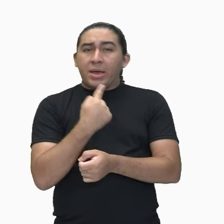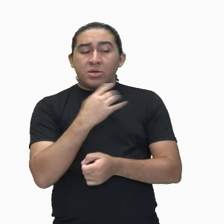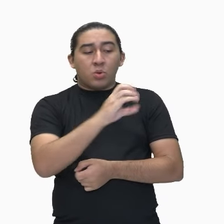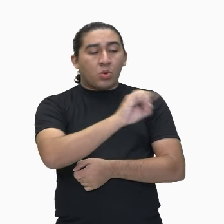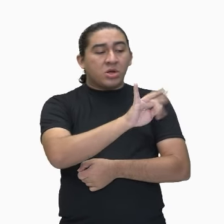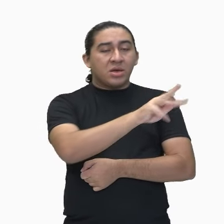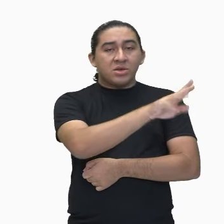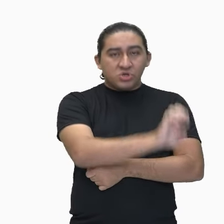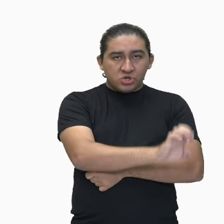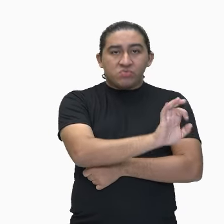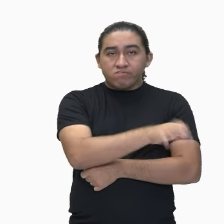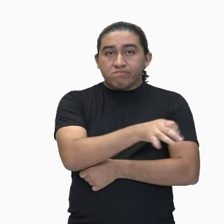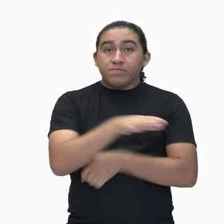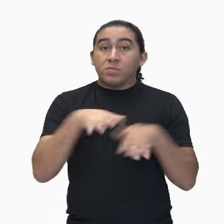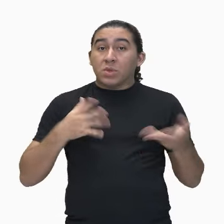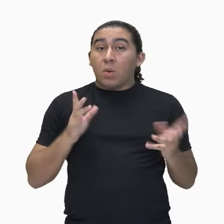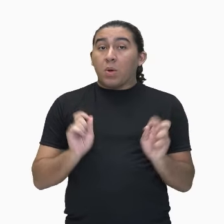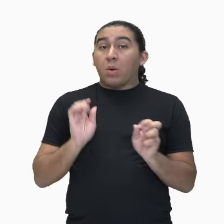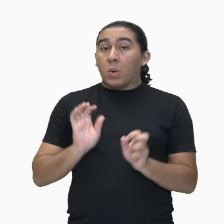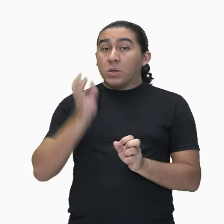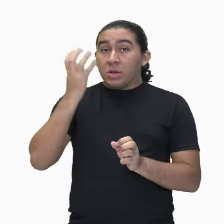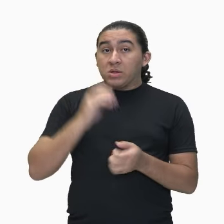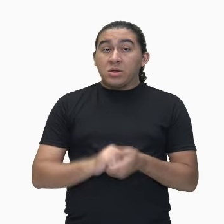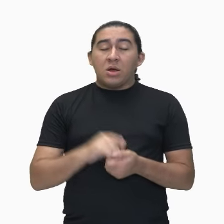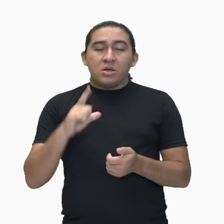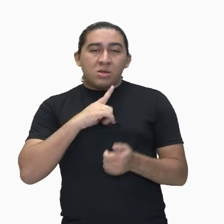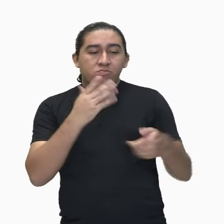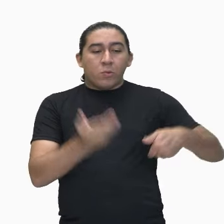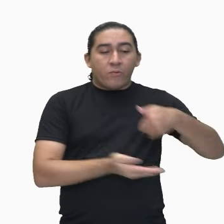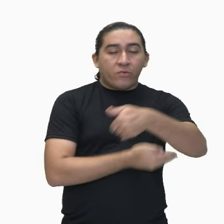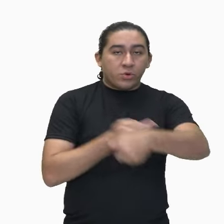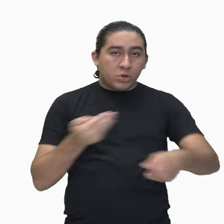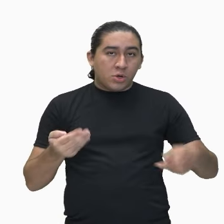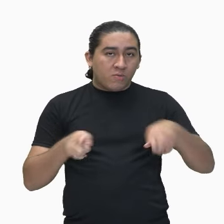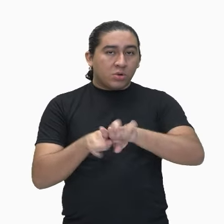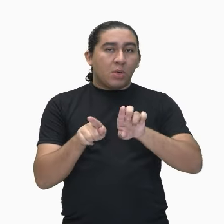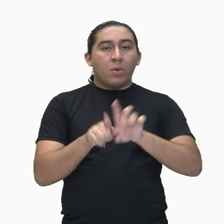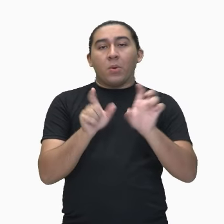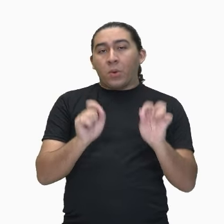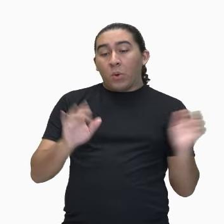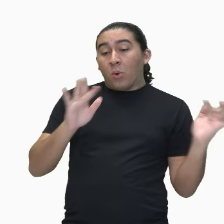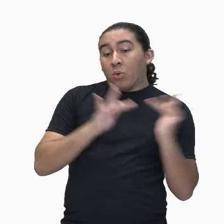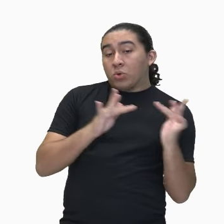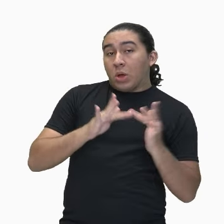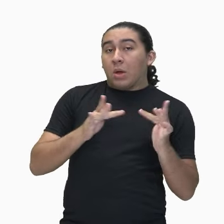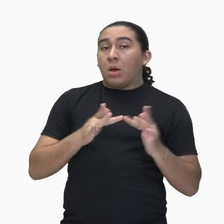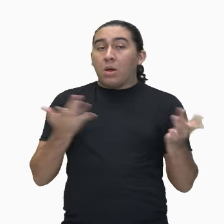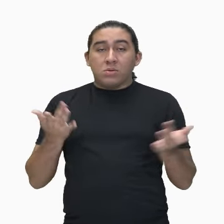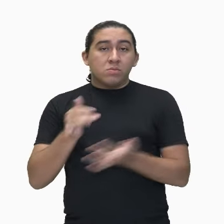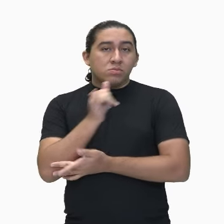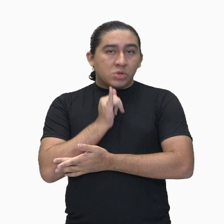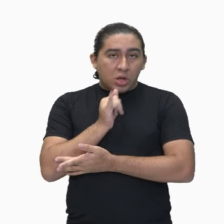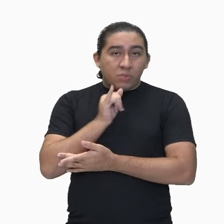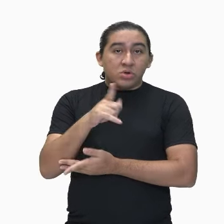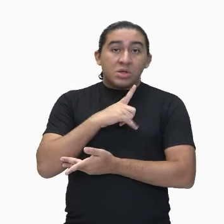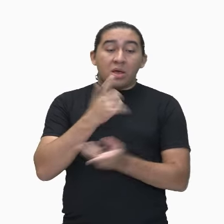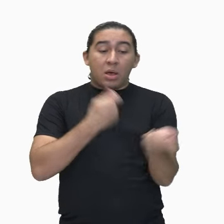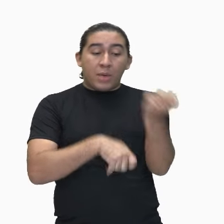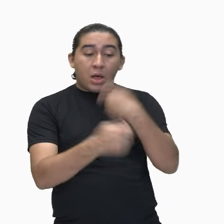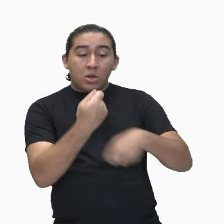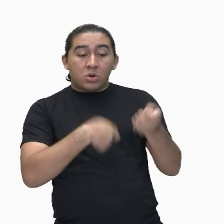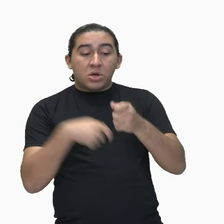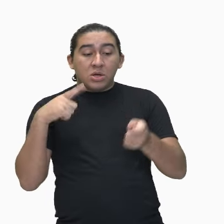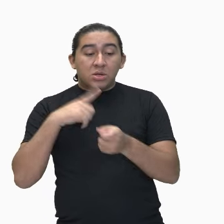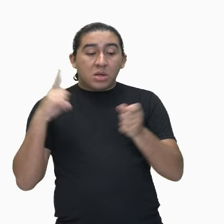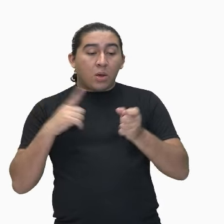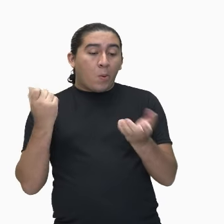né? Então, o que acontece? O convívio, né? Vamos dizer assim, a mercadoria que eles iam